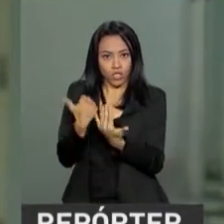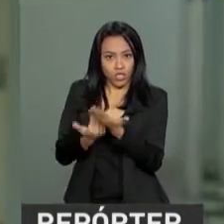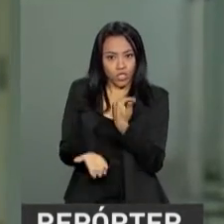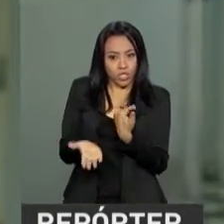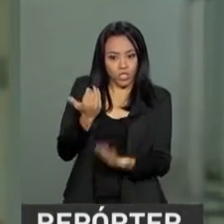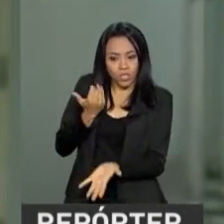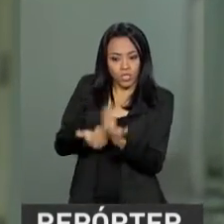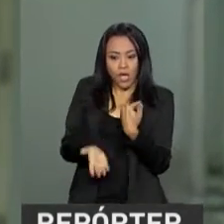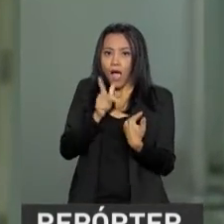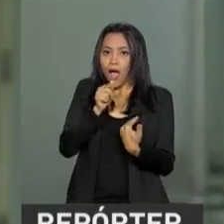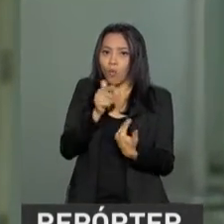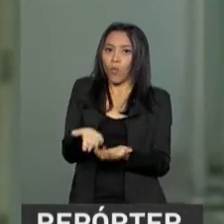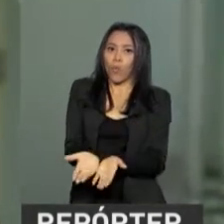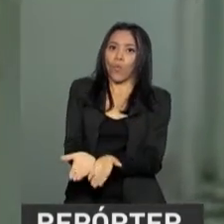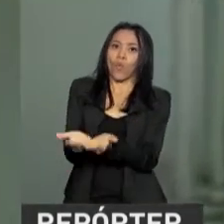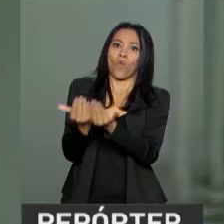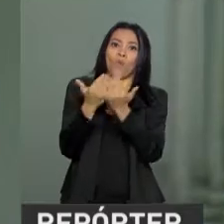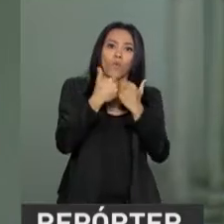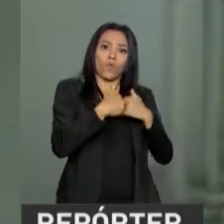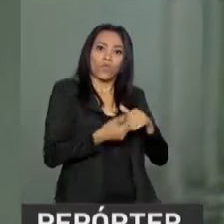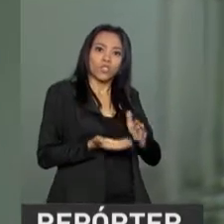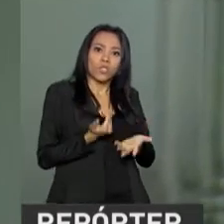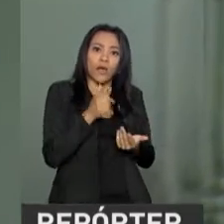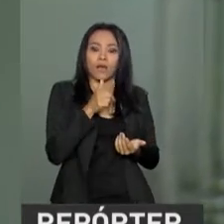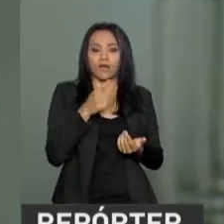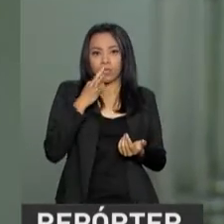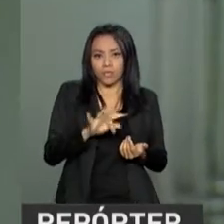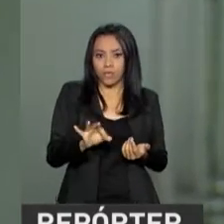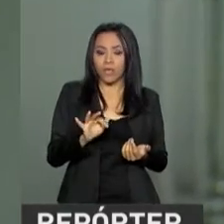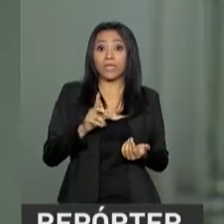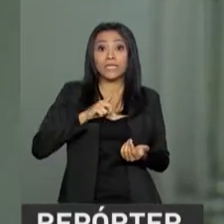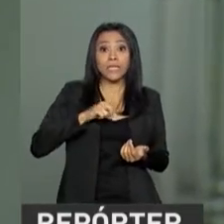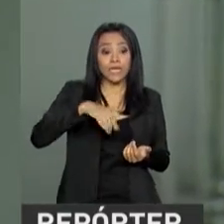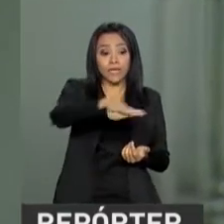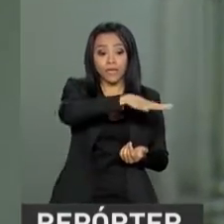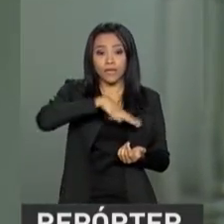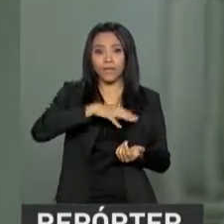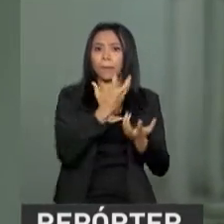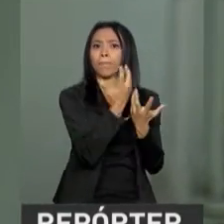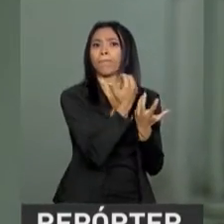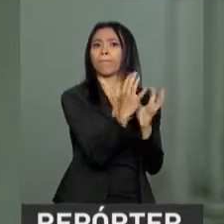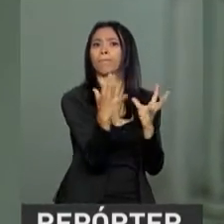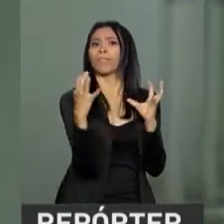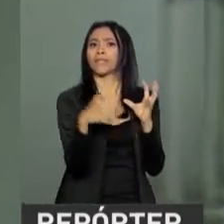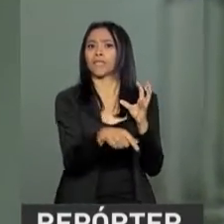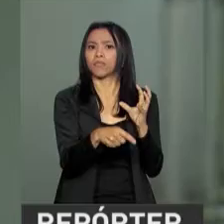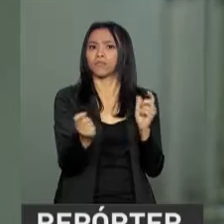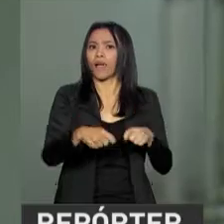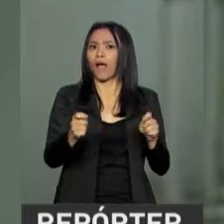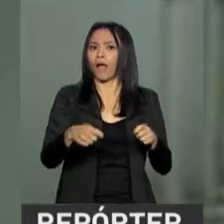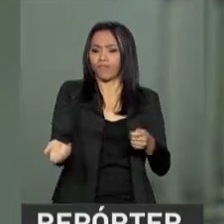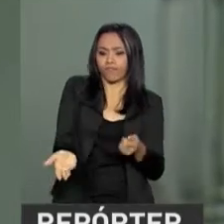água mais analisada e tem plantas já a questão é é resistentes ao sal e